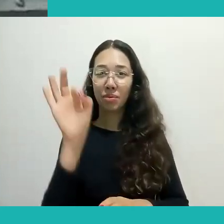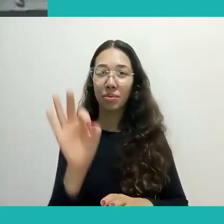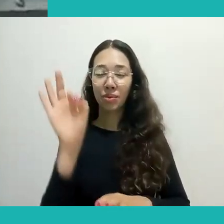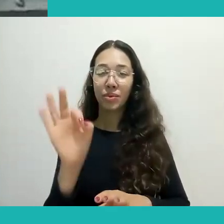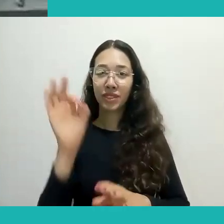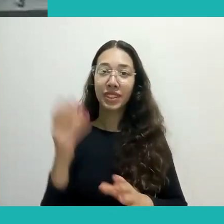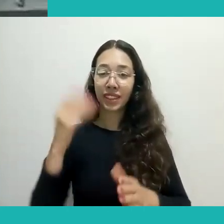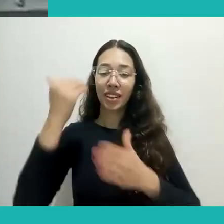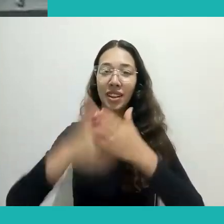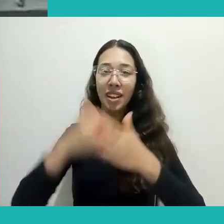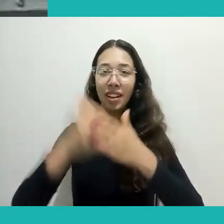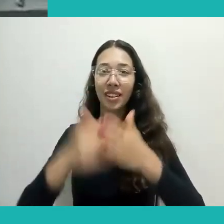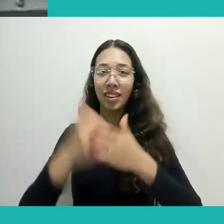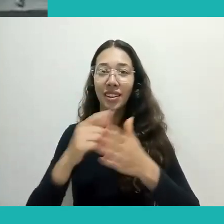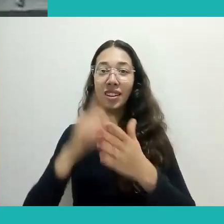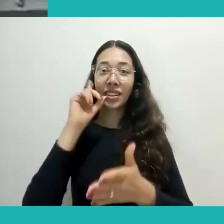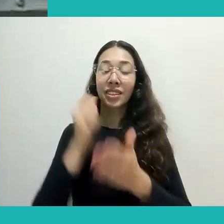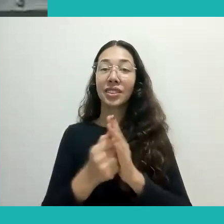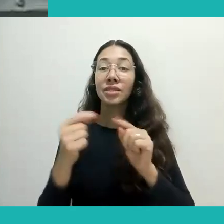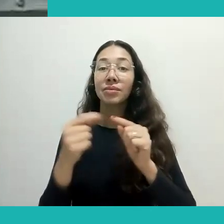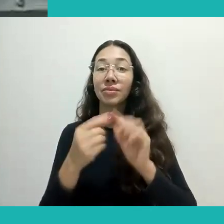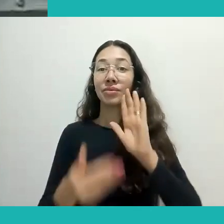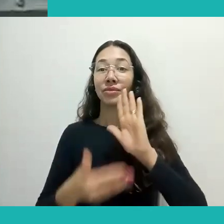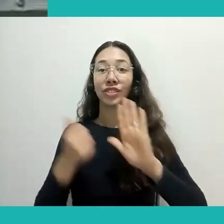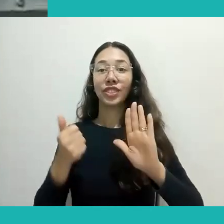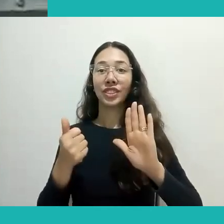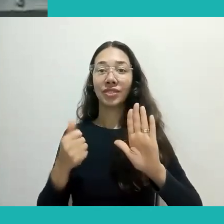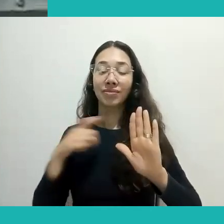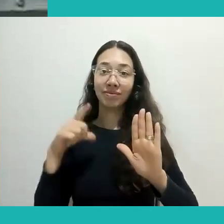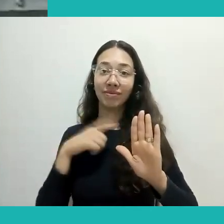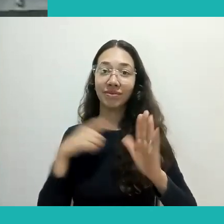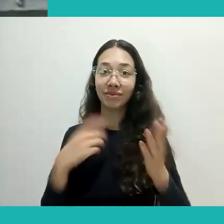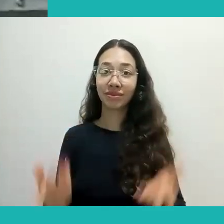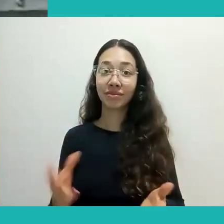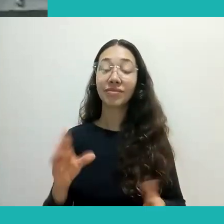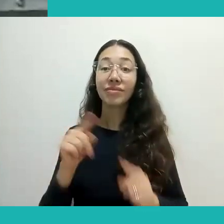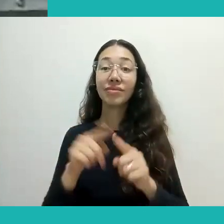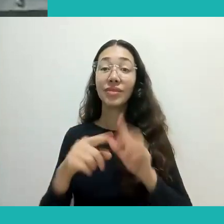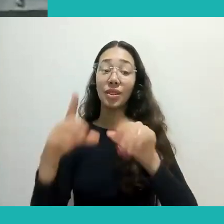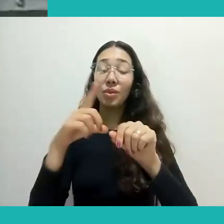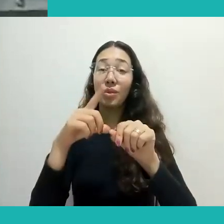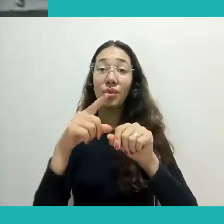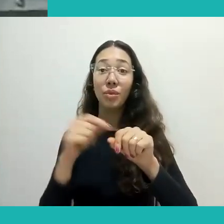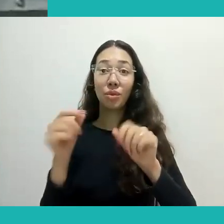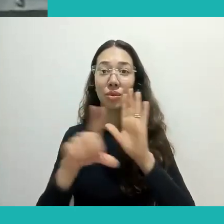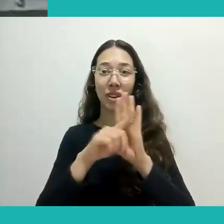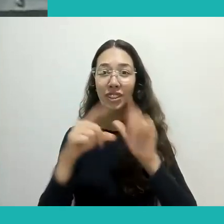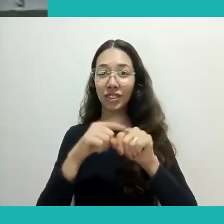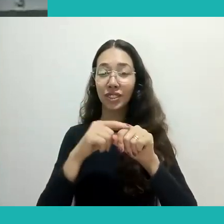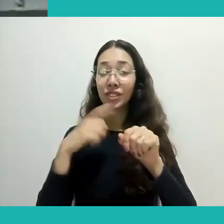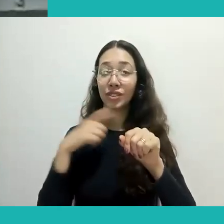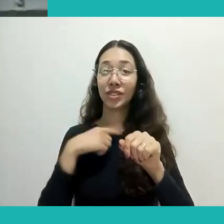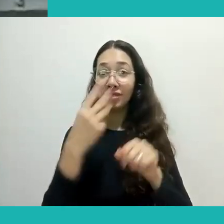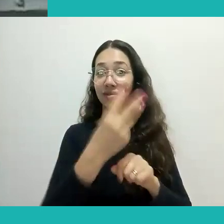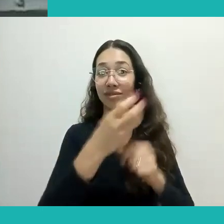pelo militar optante a natureza tributária da exação, dada no artigo 3º CTN, né, segundo o